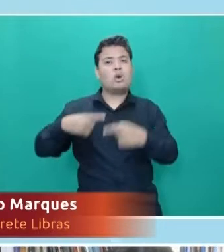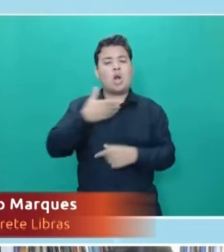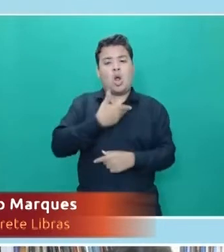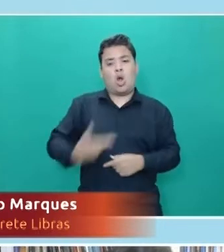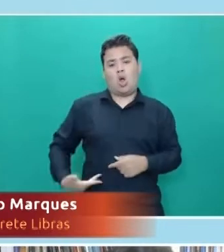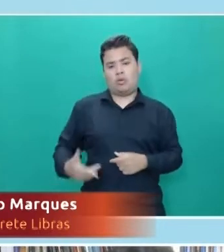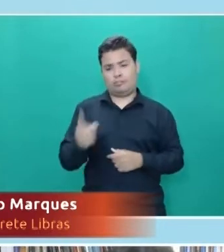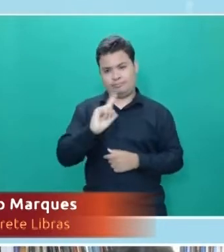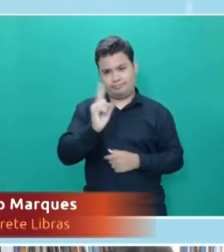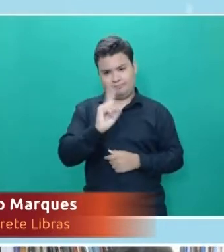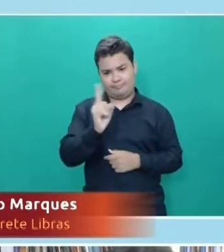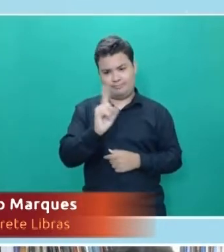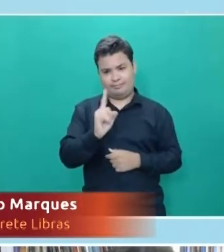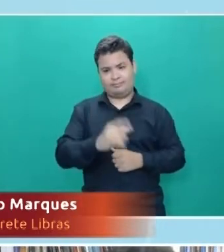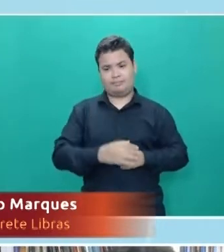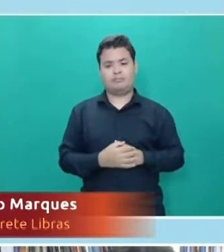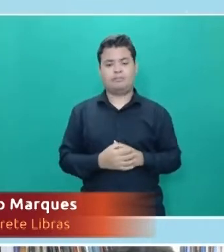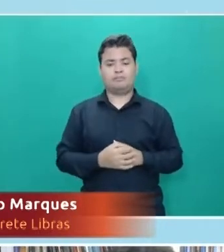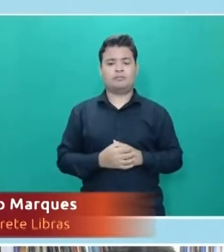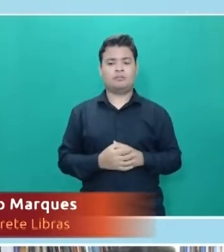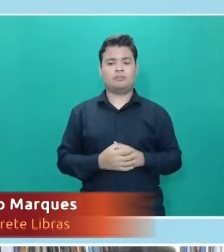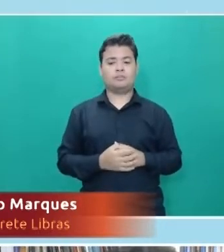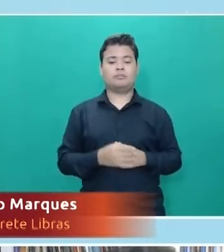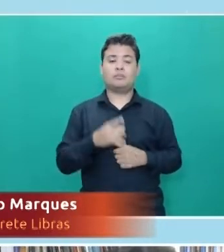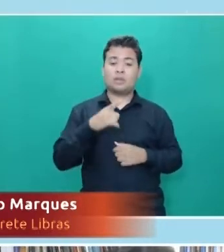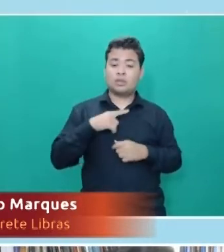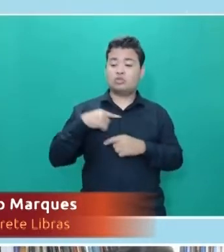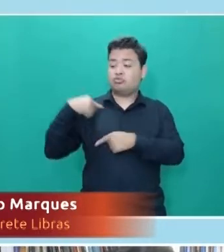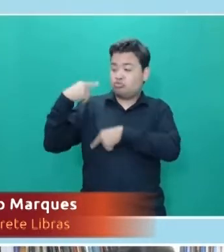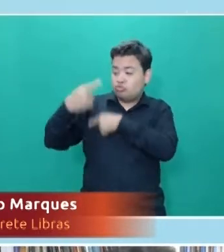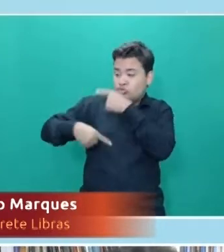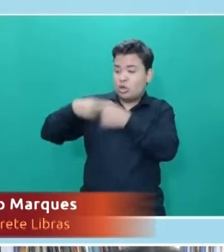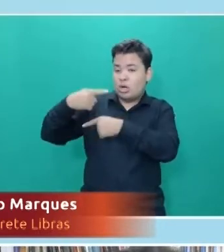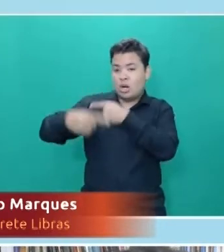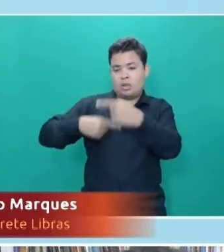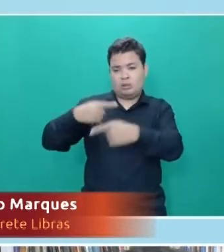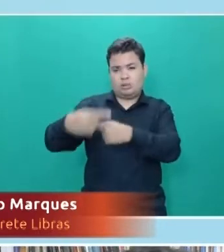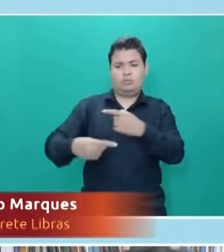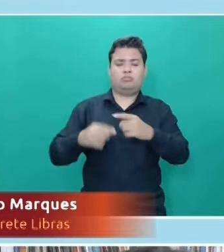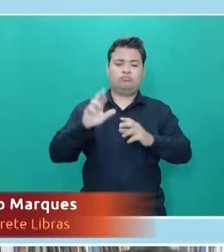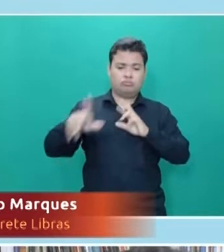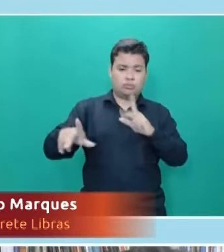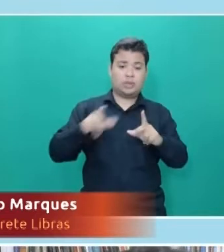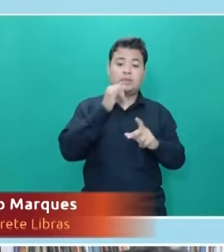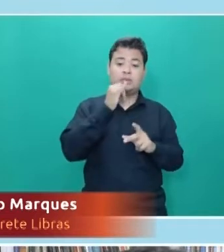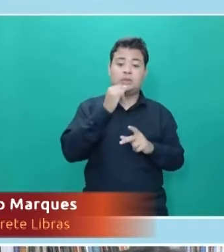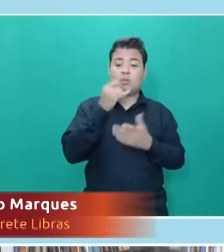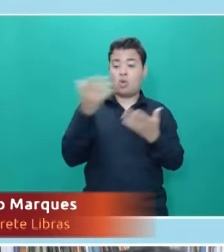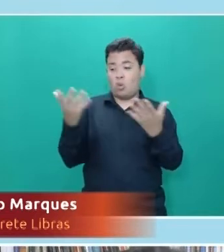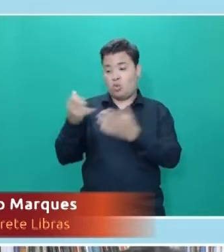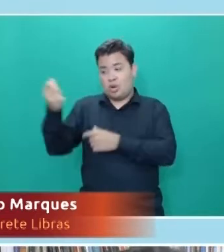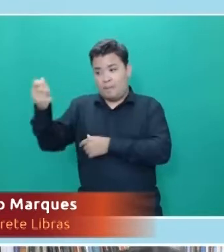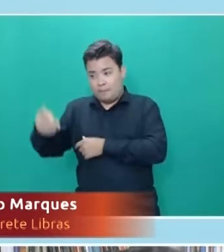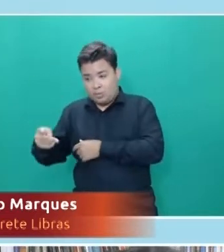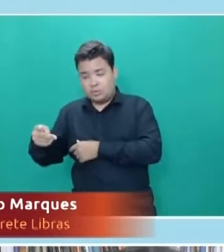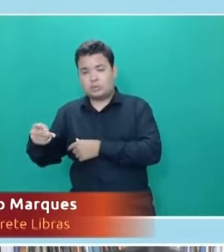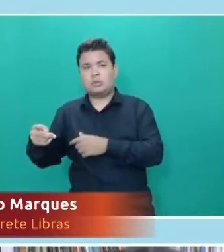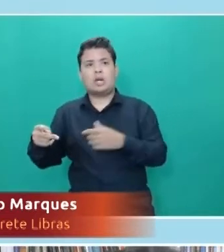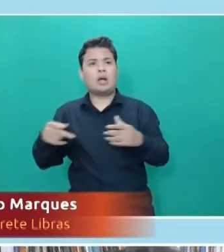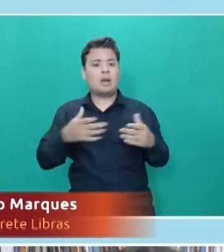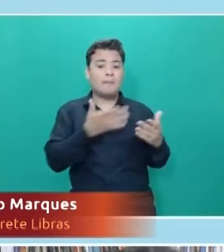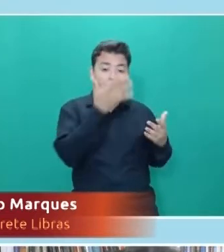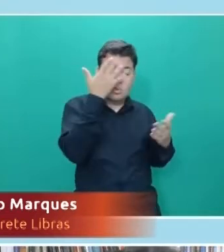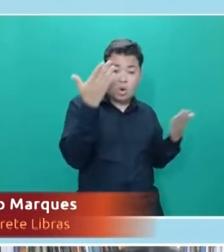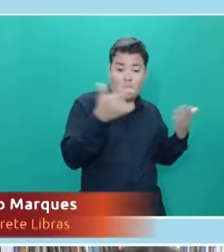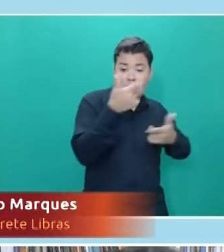pacto intergeracional, ou seja, a geração dos que estão aposentados hoje é mantida pela geração dos que trabalham e de que contribuem